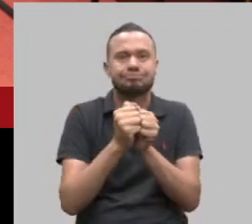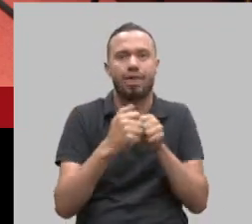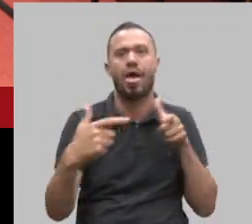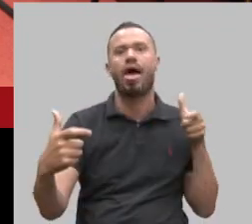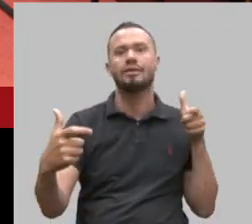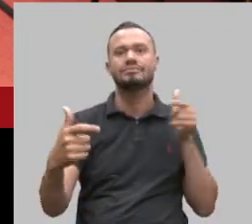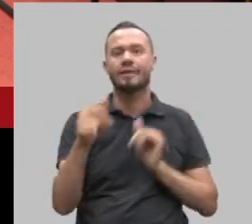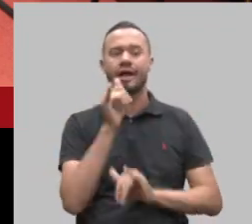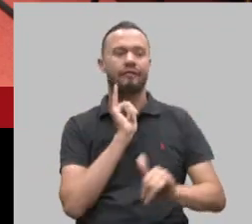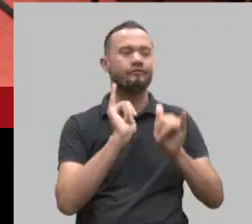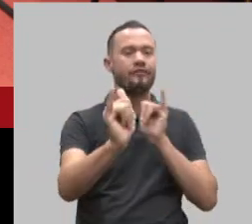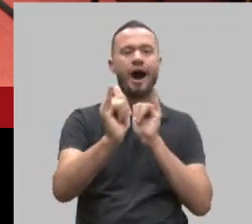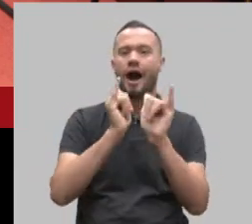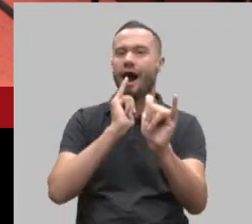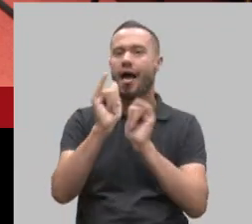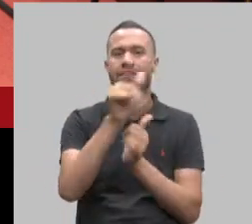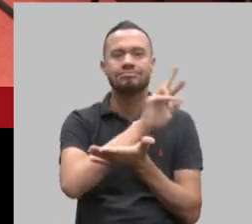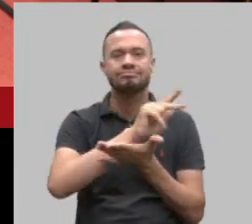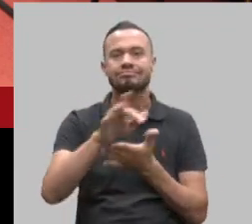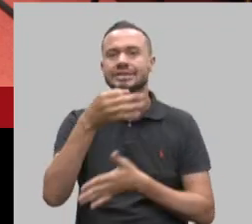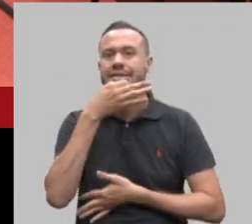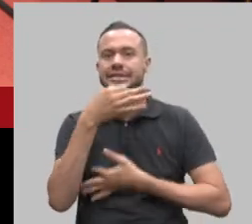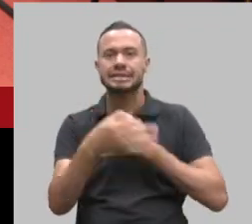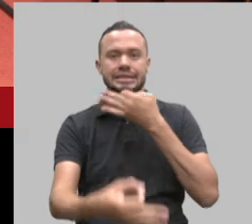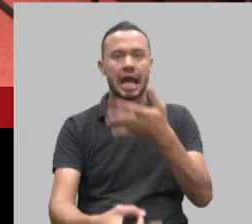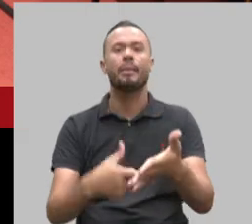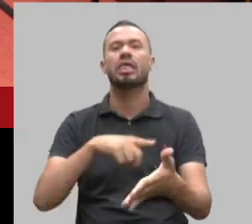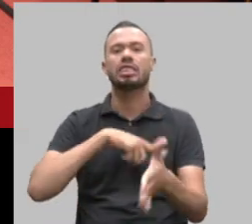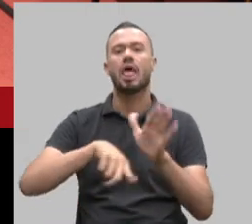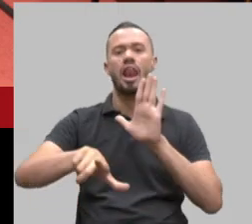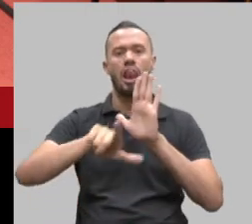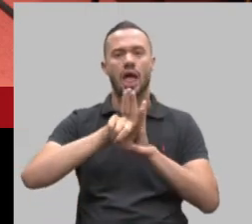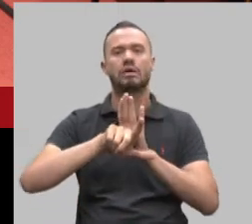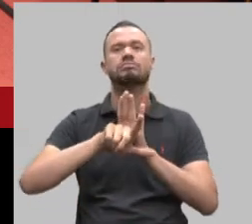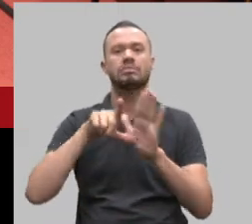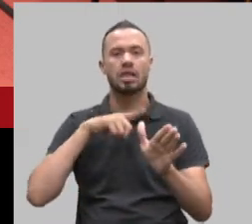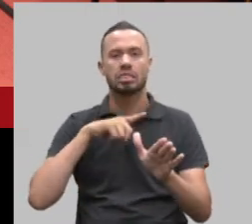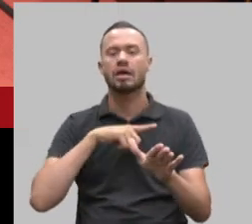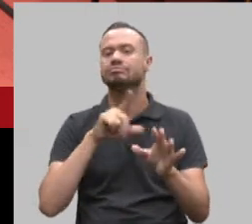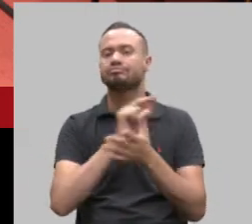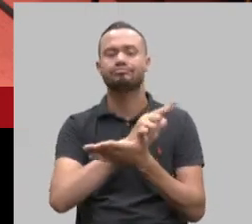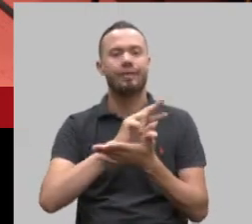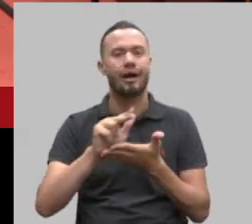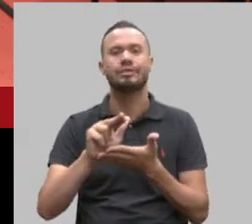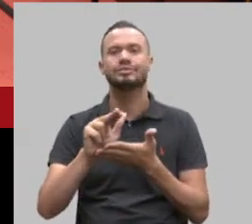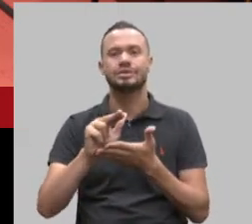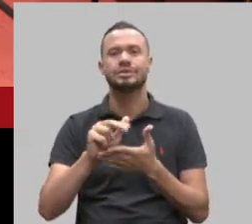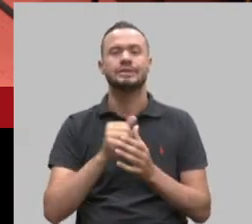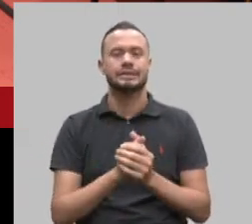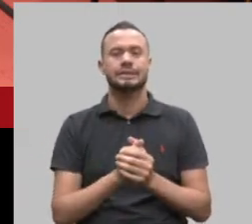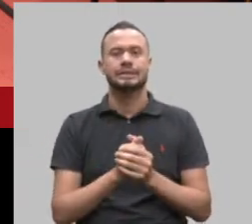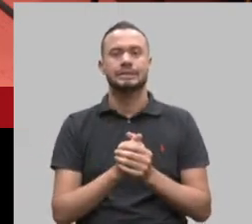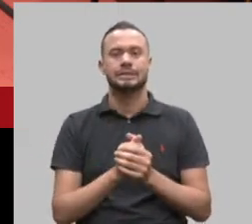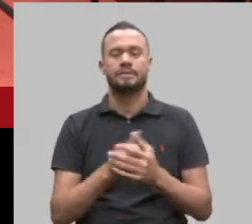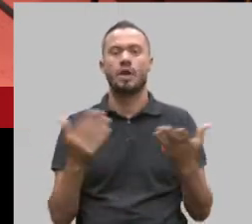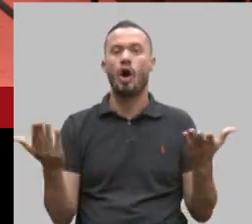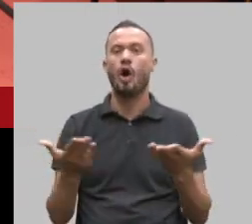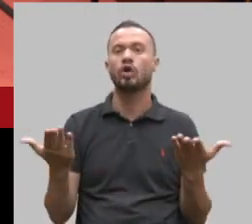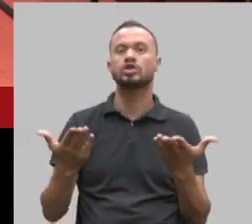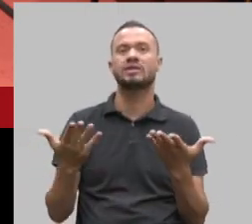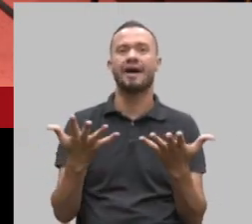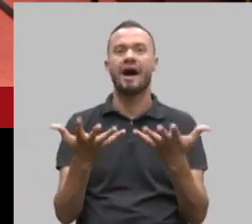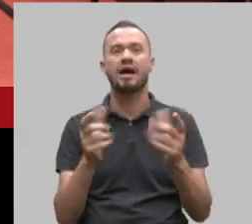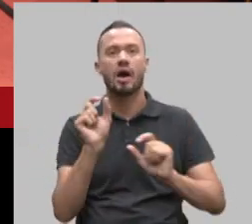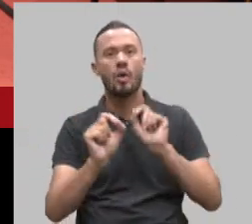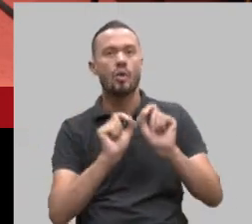que já existem lei já existem na Constituição Federal mas nós estamos aqui buscando porque se isso não foi